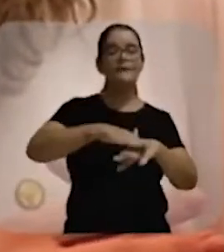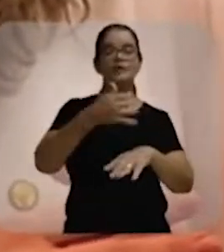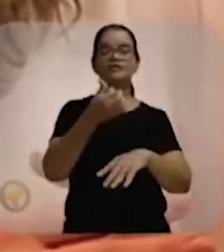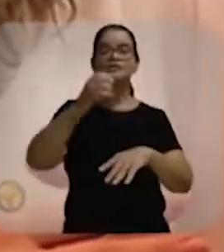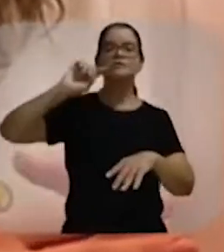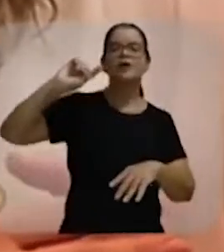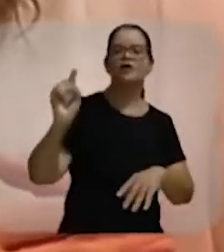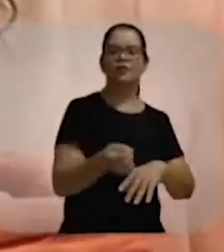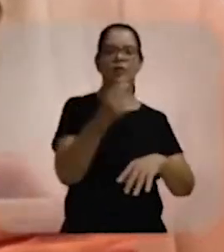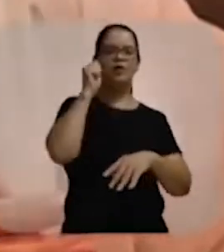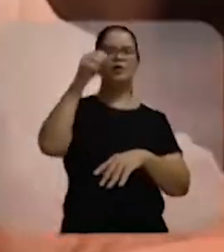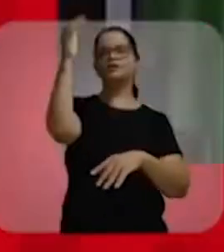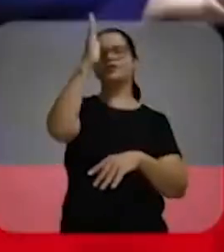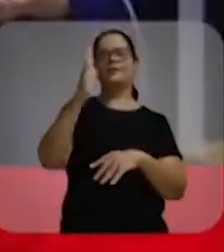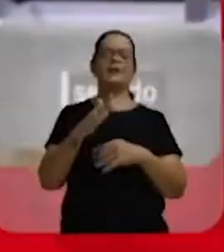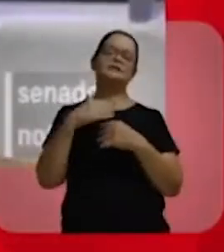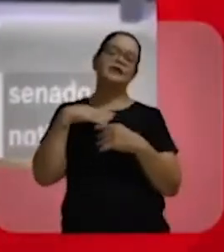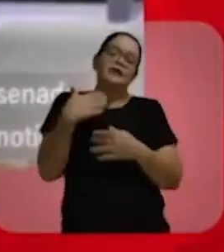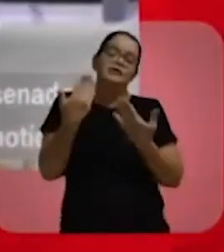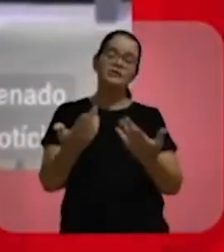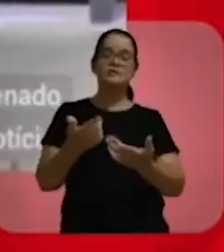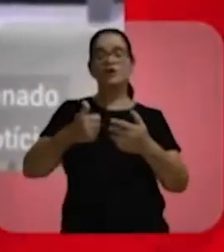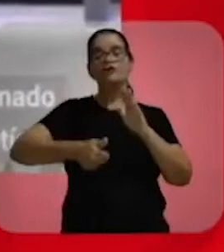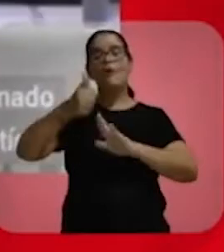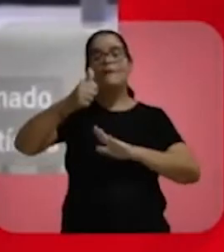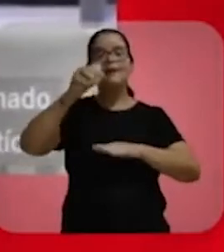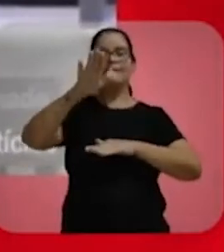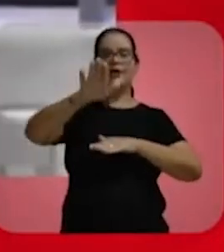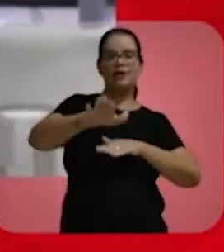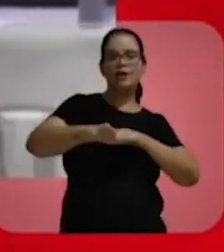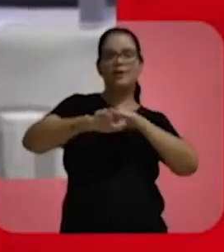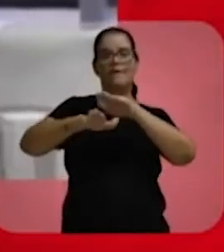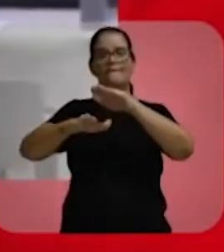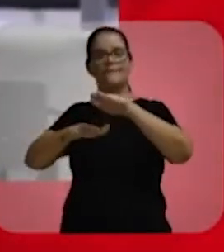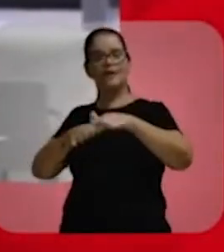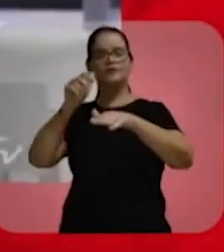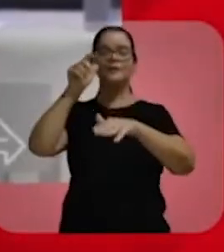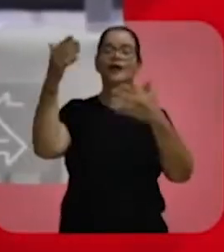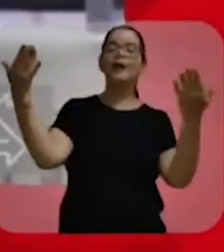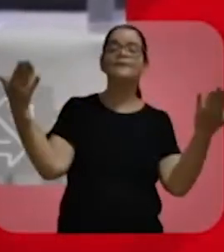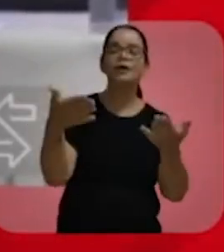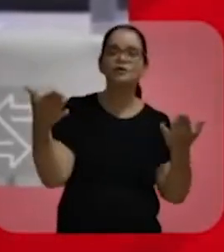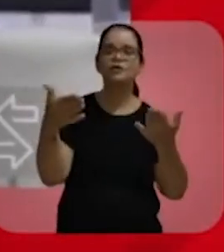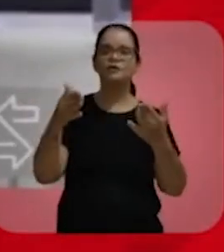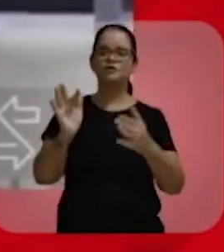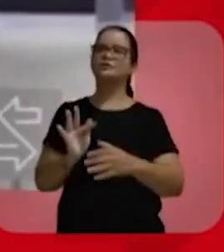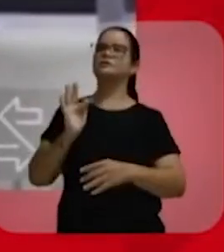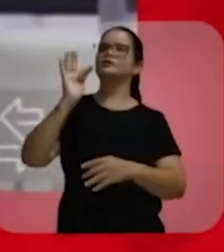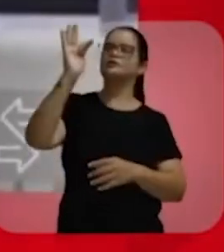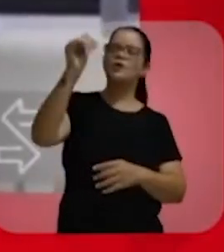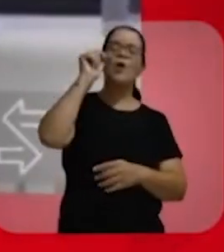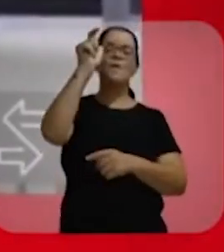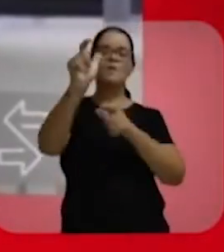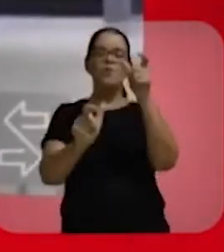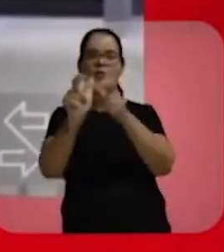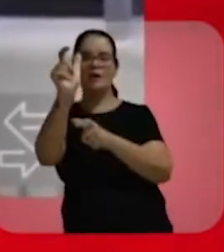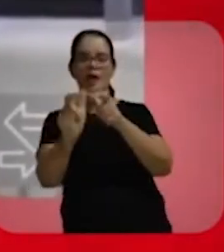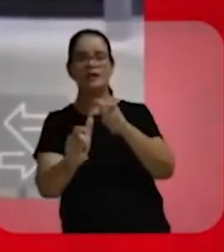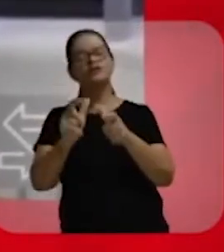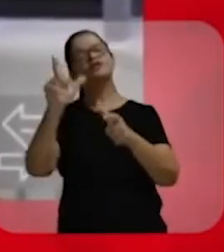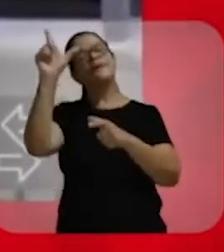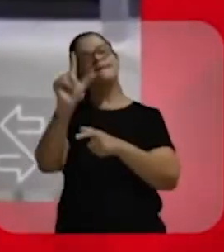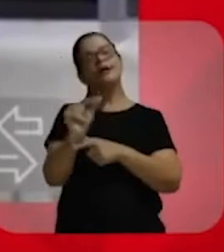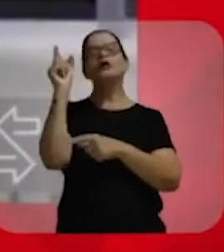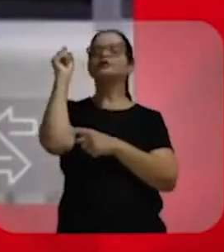de 6 milhões de brasileiras. Que seja o primeiro passo para que as meninas de hoje sejam mulheres que atravessem